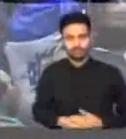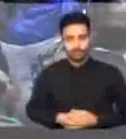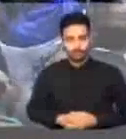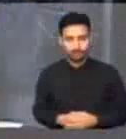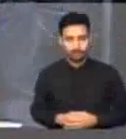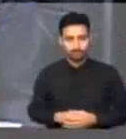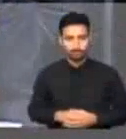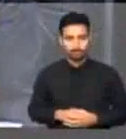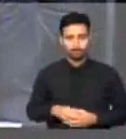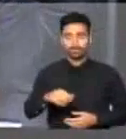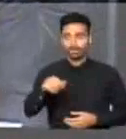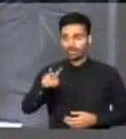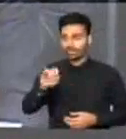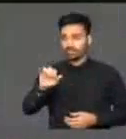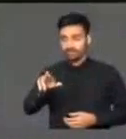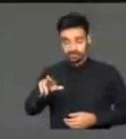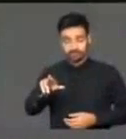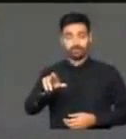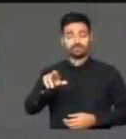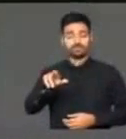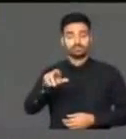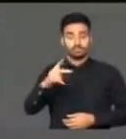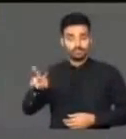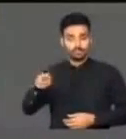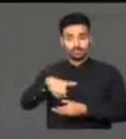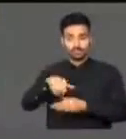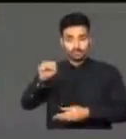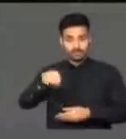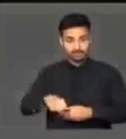de Mello, partido PV, votou sim.